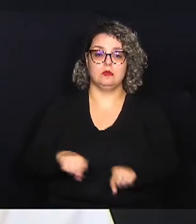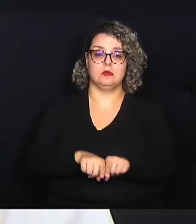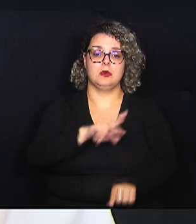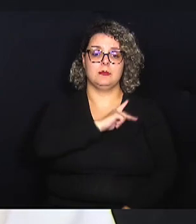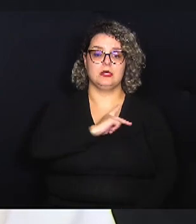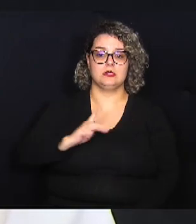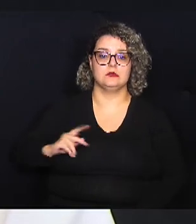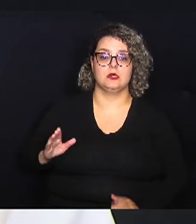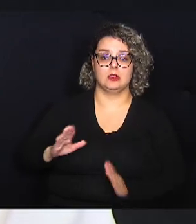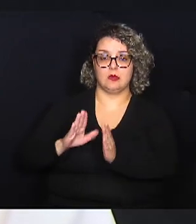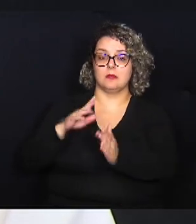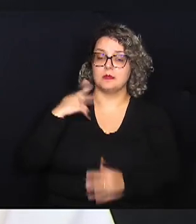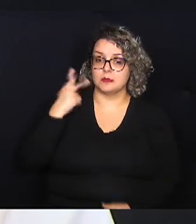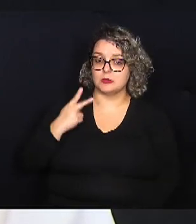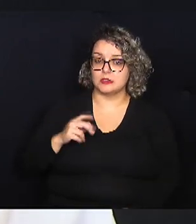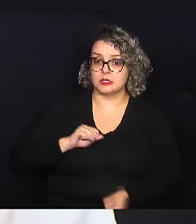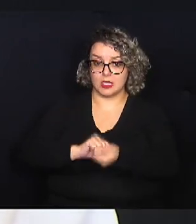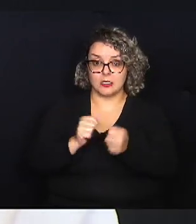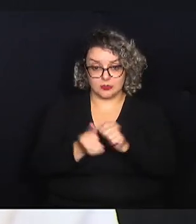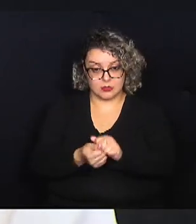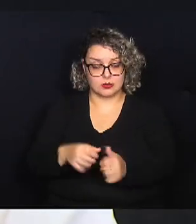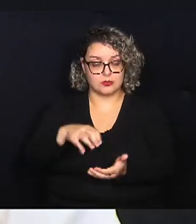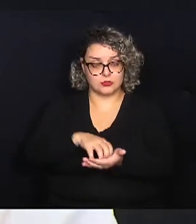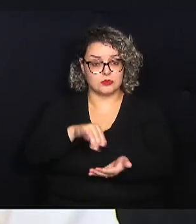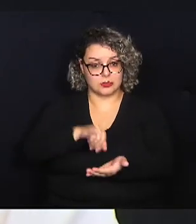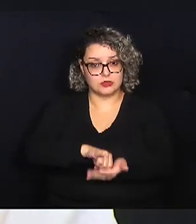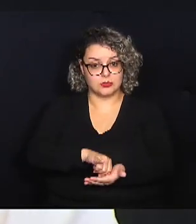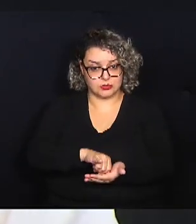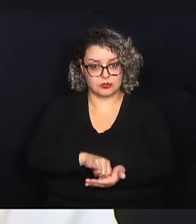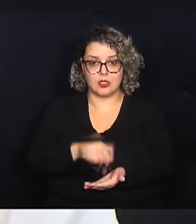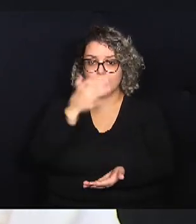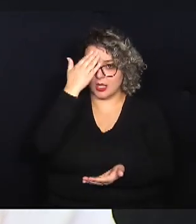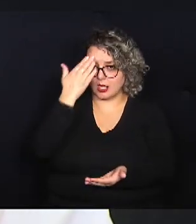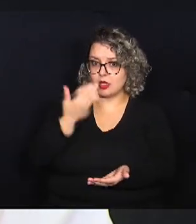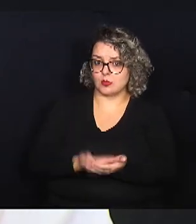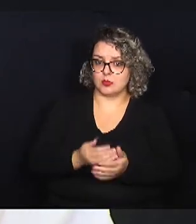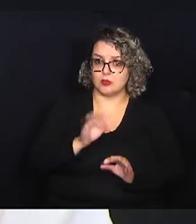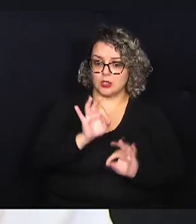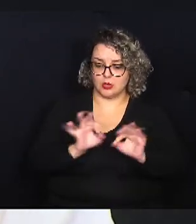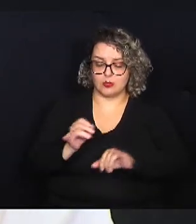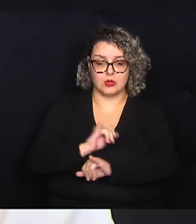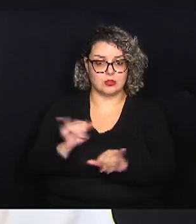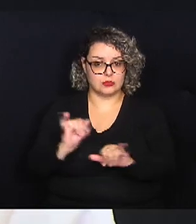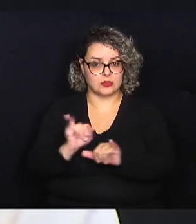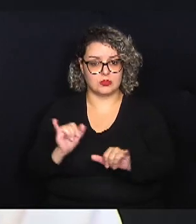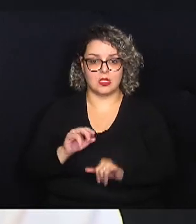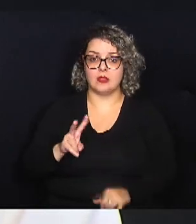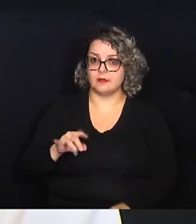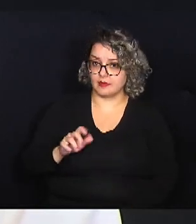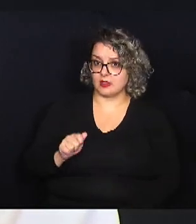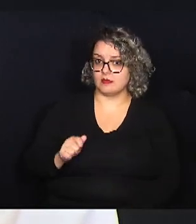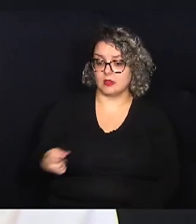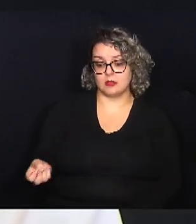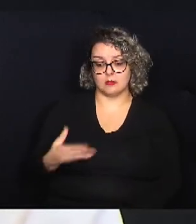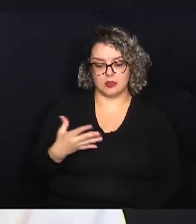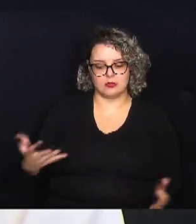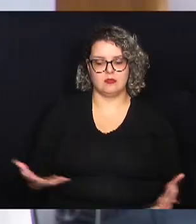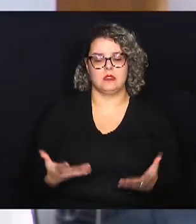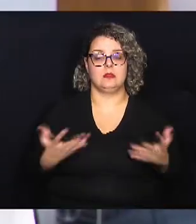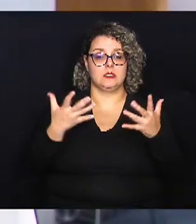Frente Parlamentar da Revitalização do Centro de Campinas, acredita que o projeto anunciado na via vai dar uma nova vida à